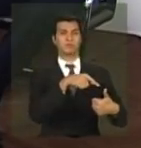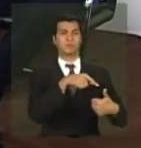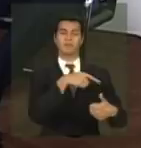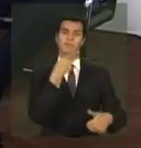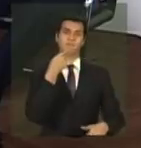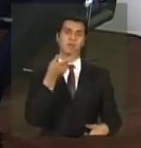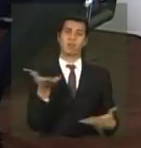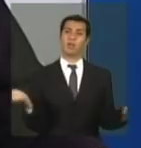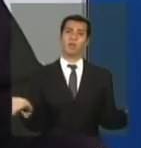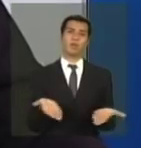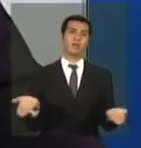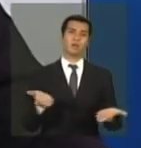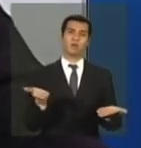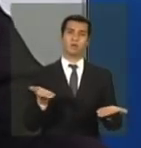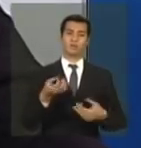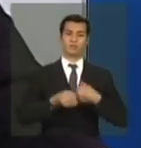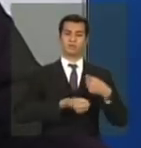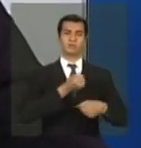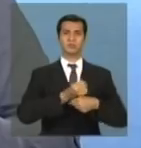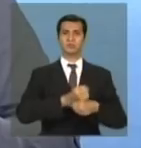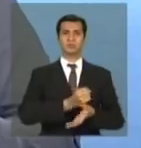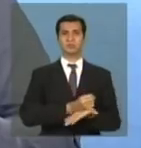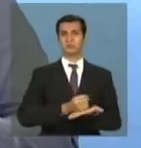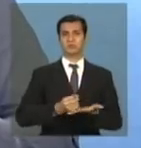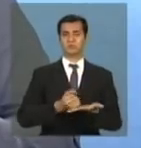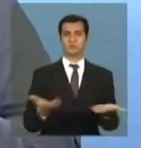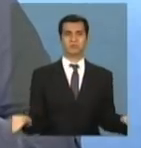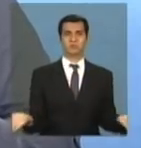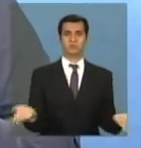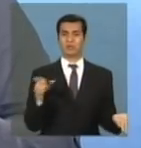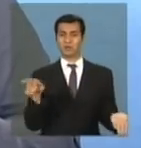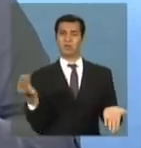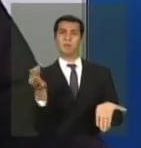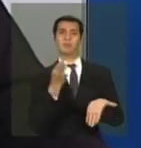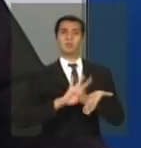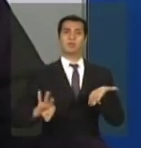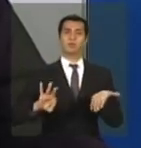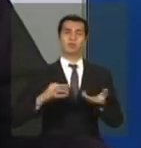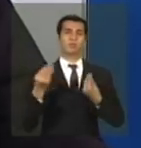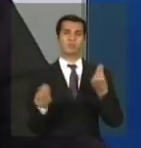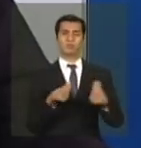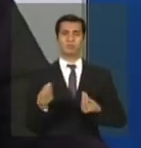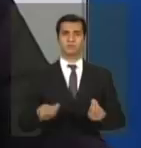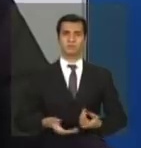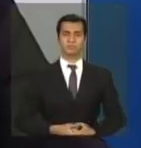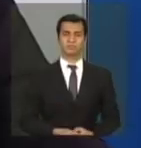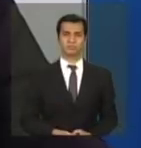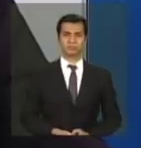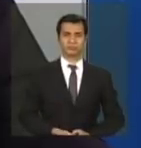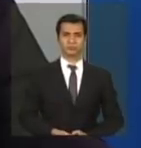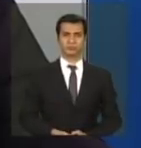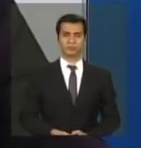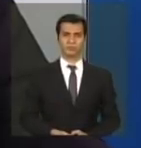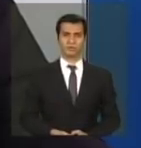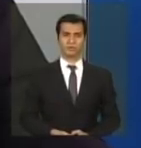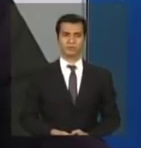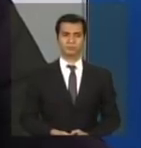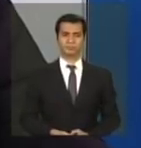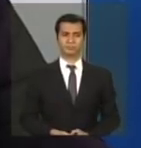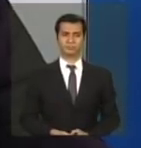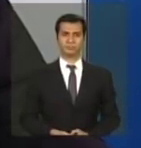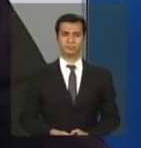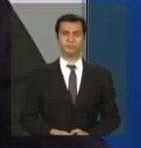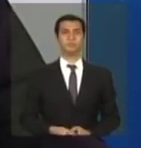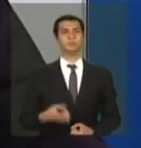mas agora, nesta época do ano, não há vaga. Não convém mais matricular. Isso é uma situação que precisa